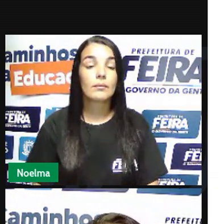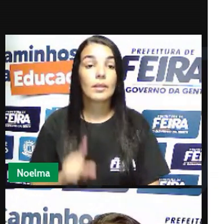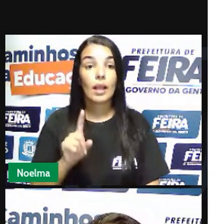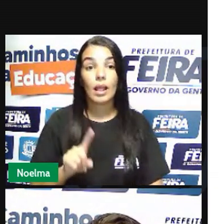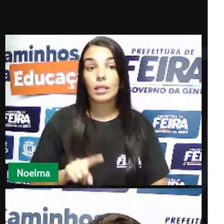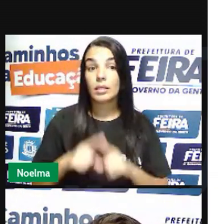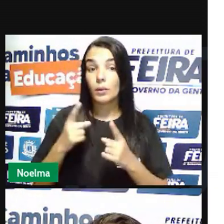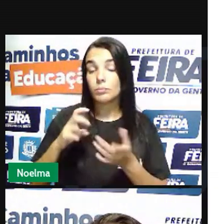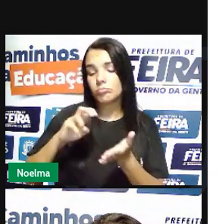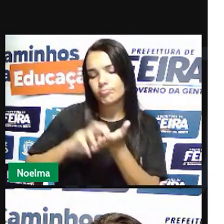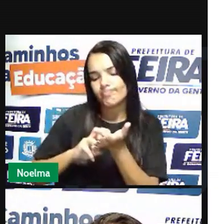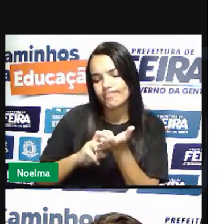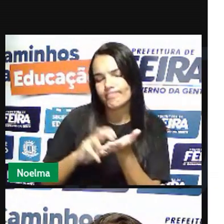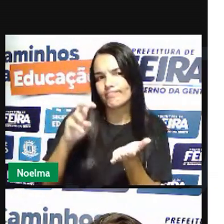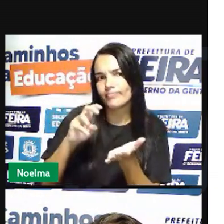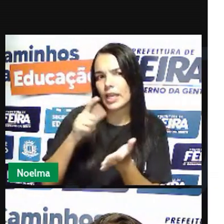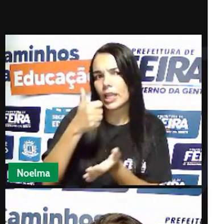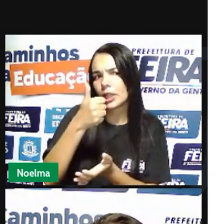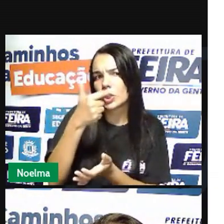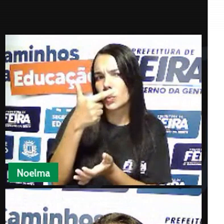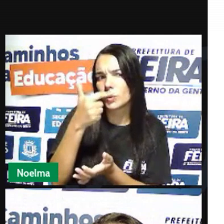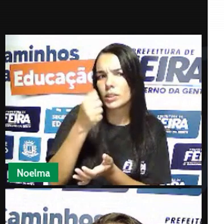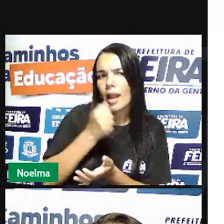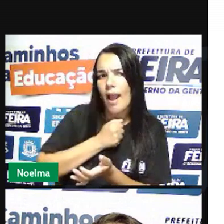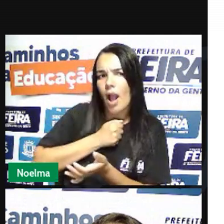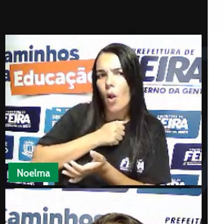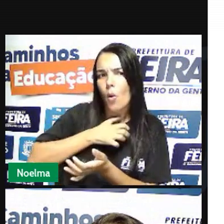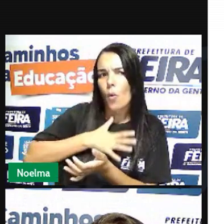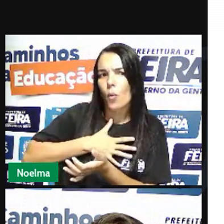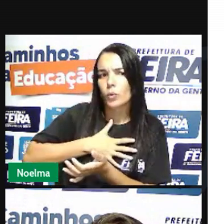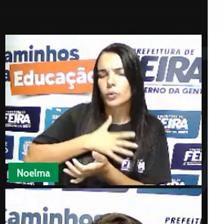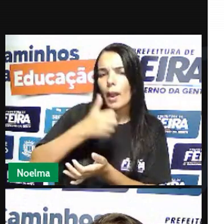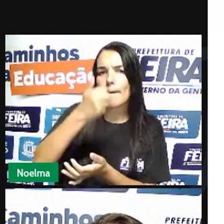Na manhã do dia 12 de agosto de